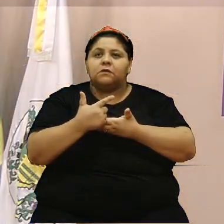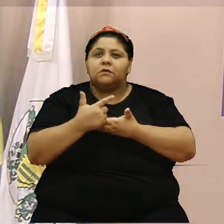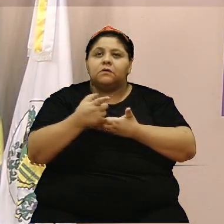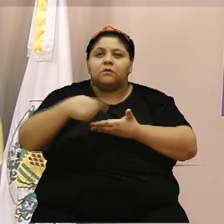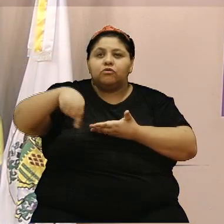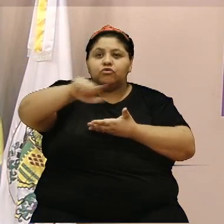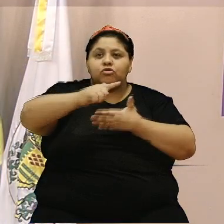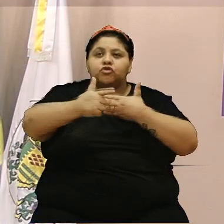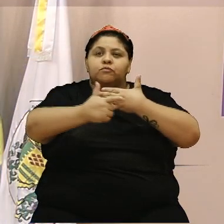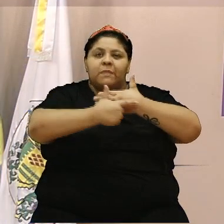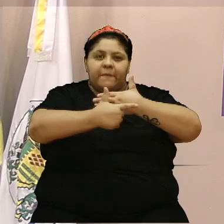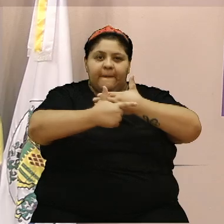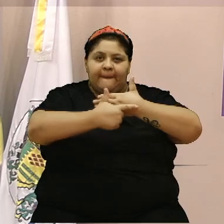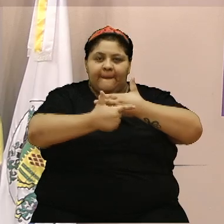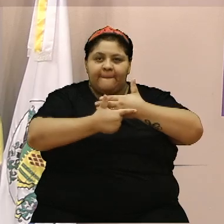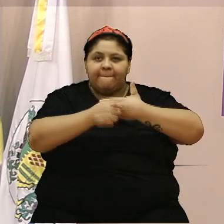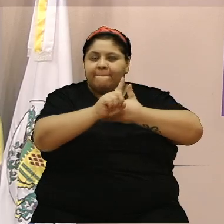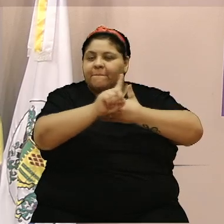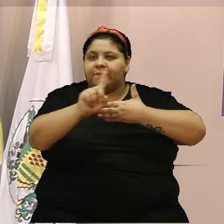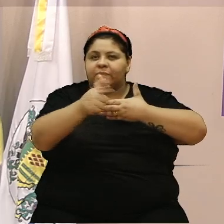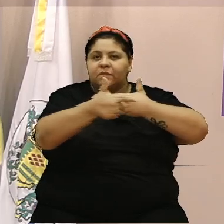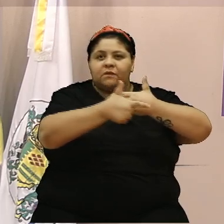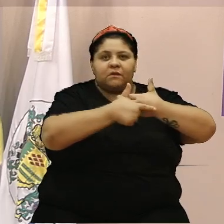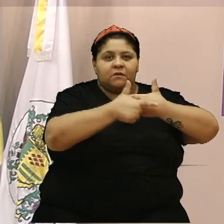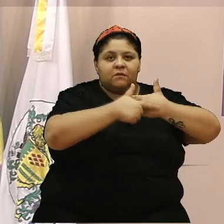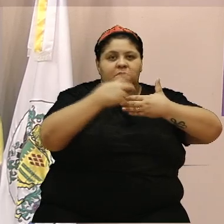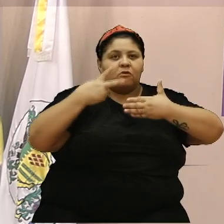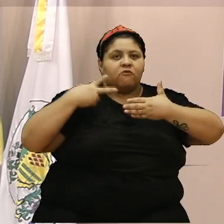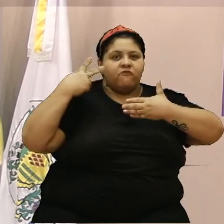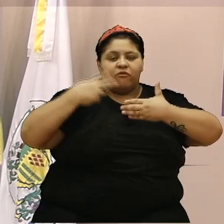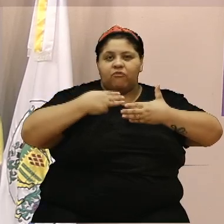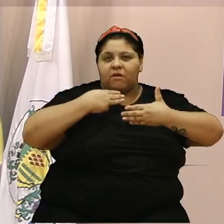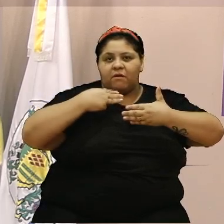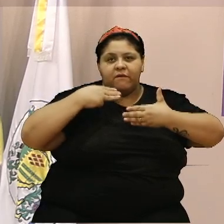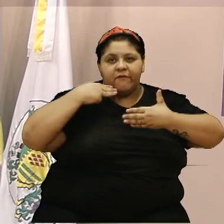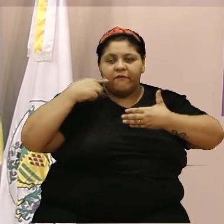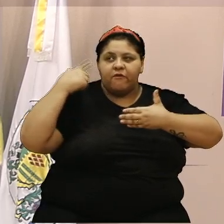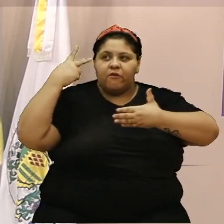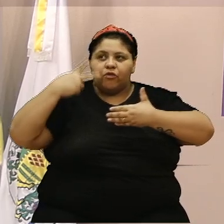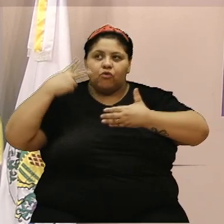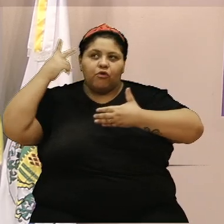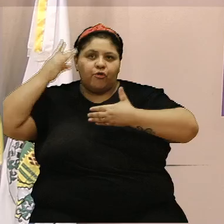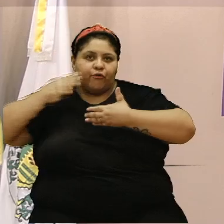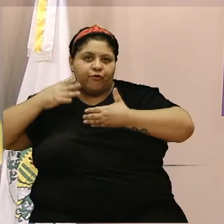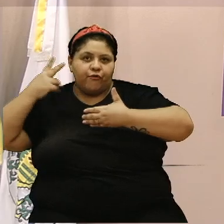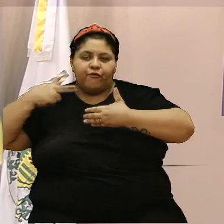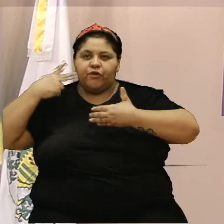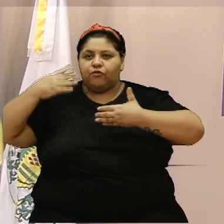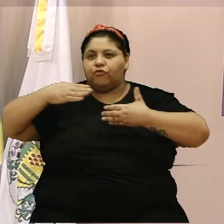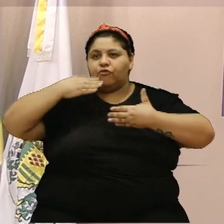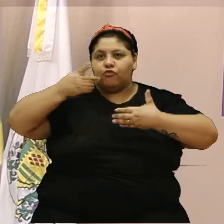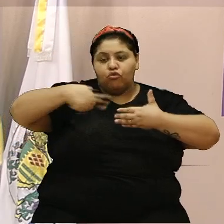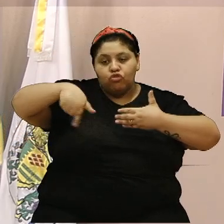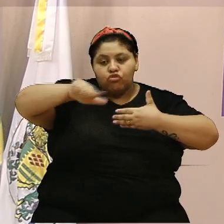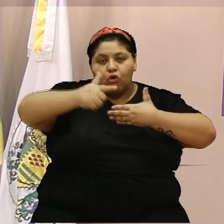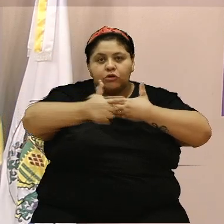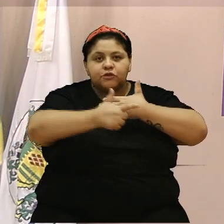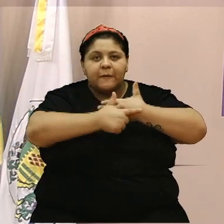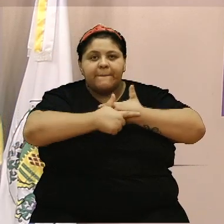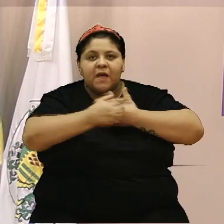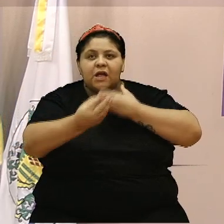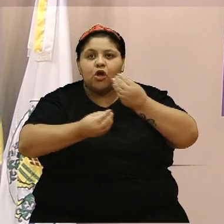nosso papel. E não é nem do papel da vereadora Marisol, da vereadora Daiane, do vereador Bortola, é do nosso papel